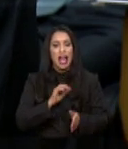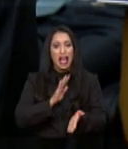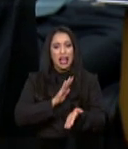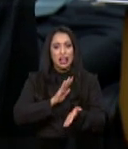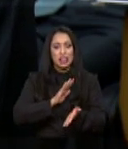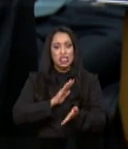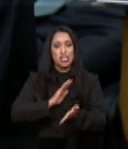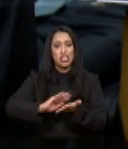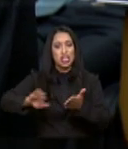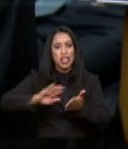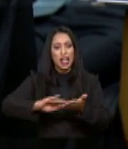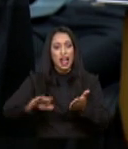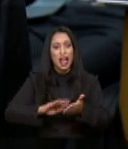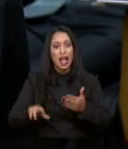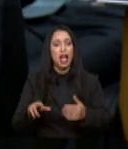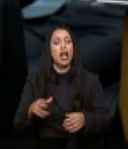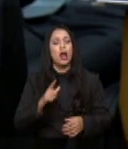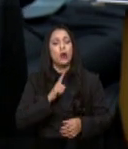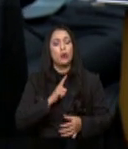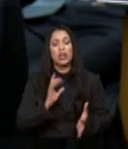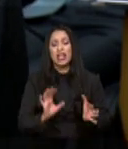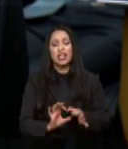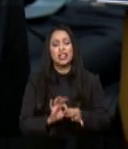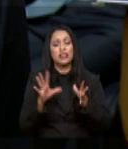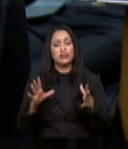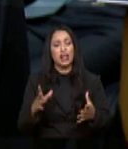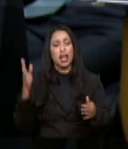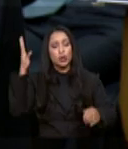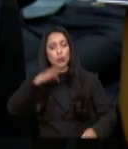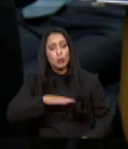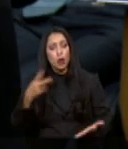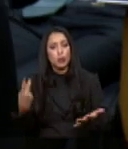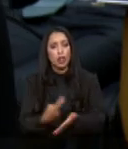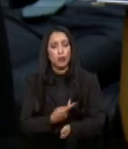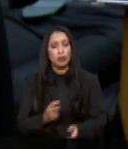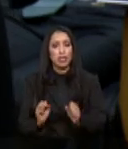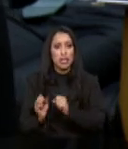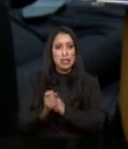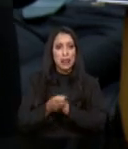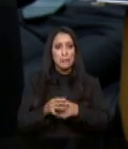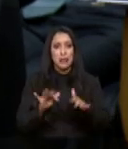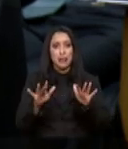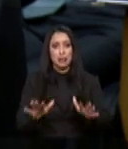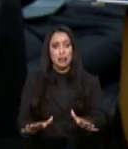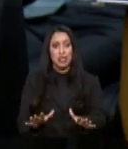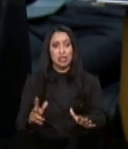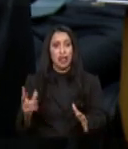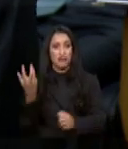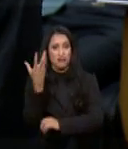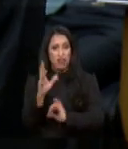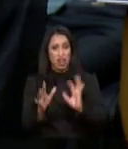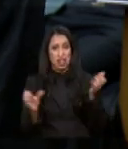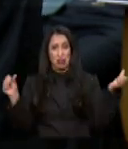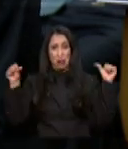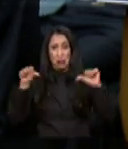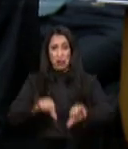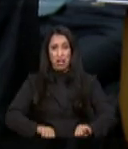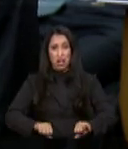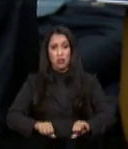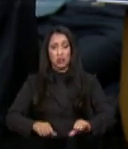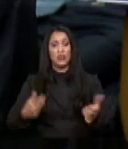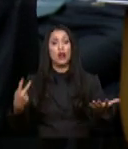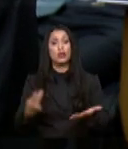devoram. Não conseguirão mais conter os seres maléficos que transformarão a floresta num caos. Então